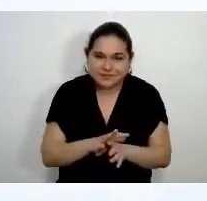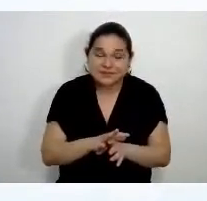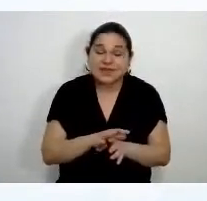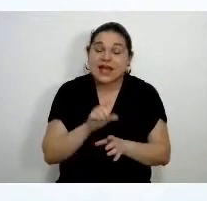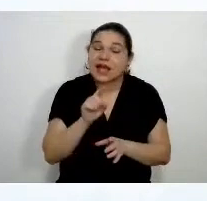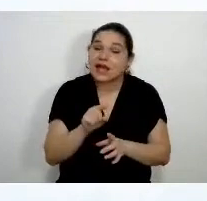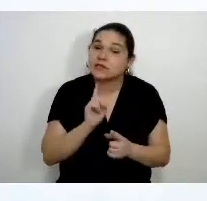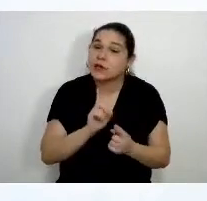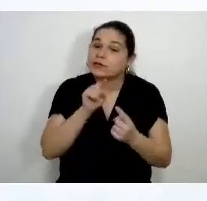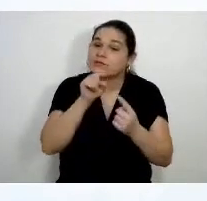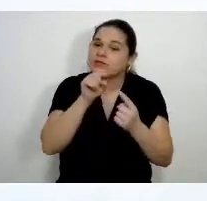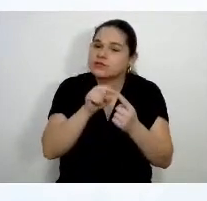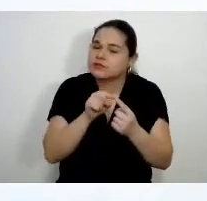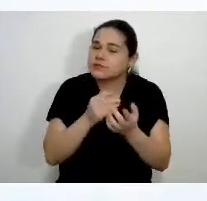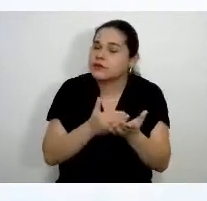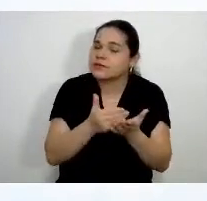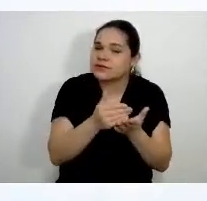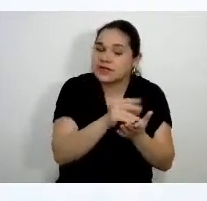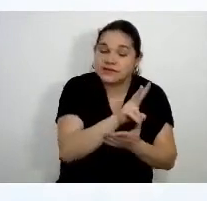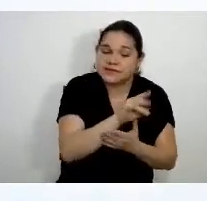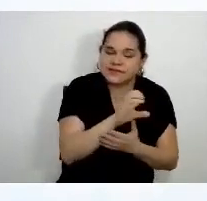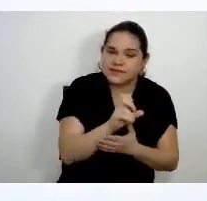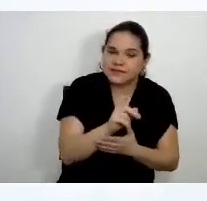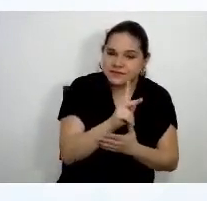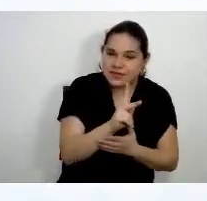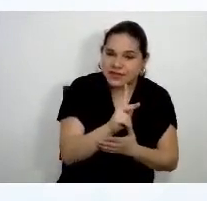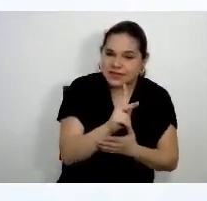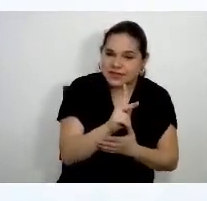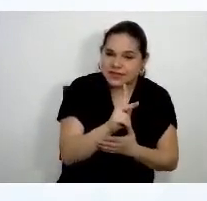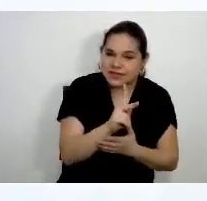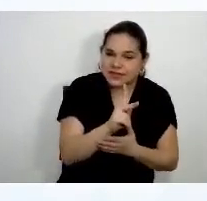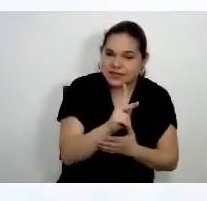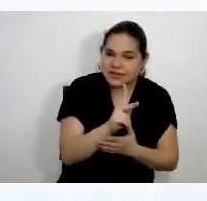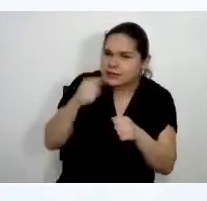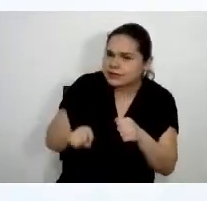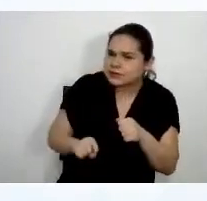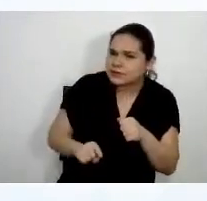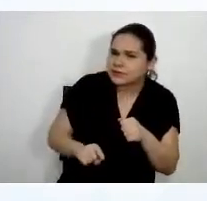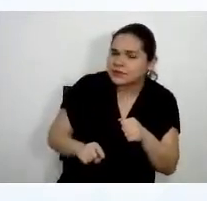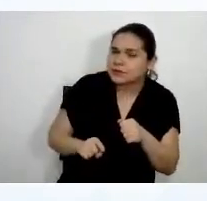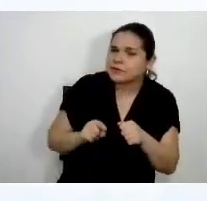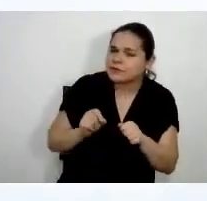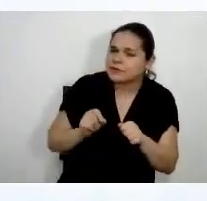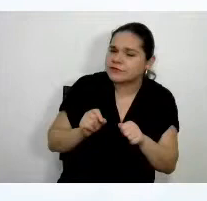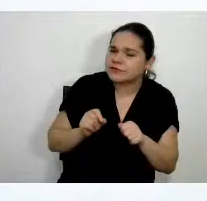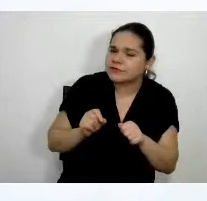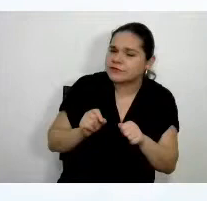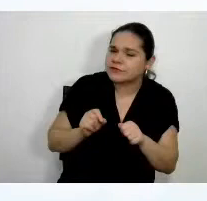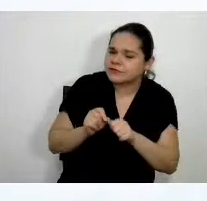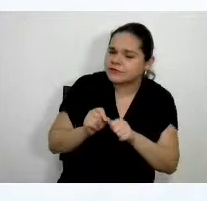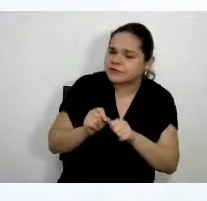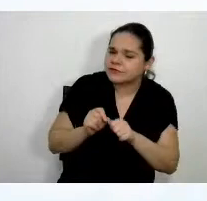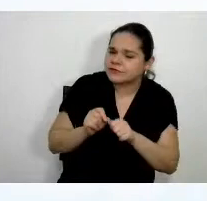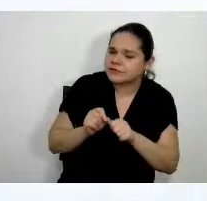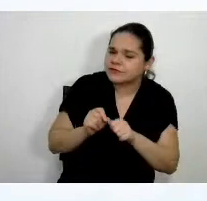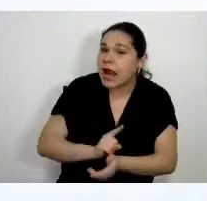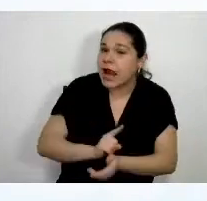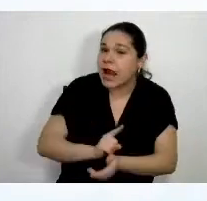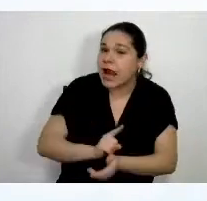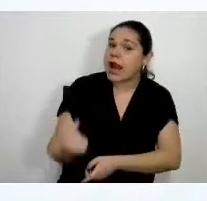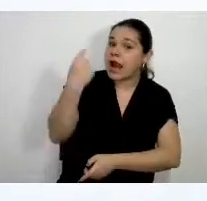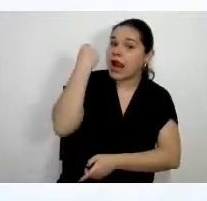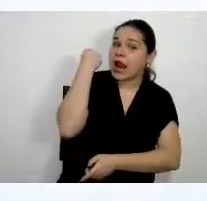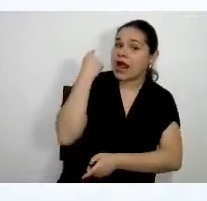para começar, o Vic, ele foi descoberto, ele foi desenvolvido lá na epidemia de 100 anos